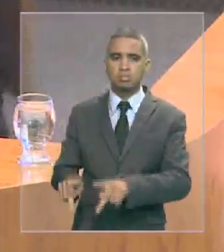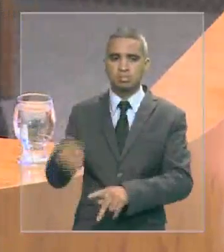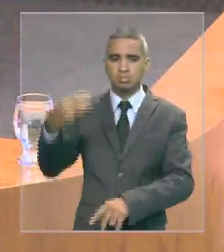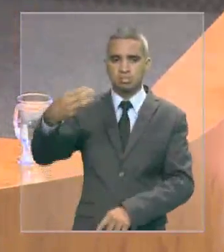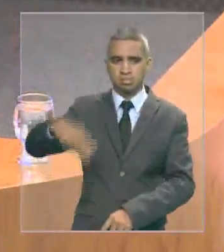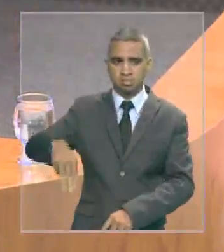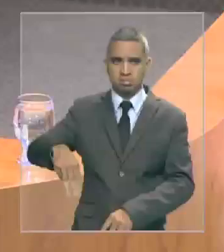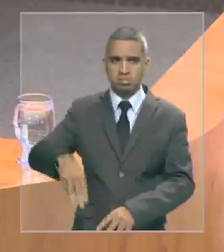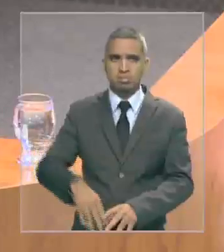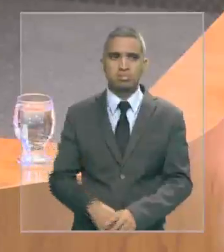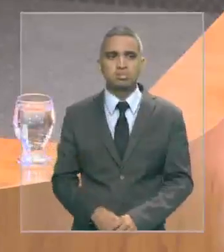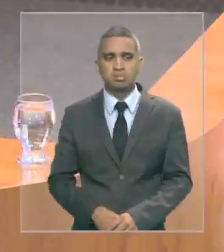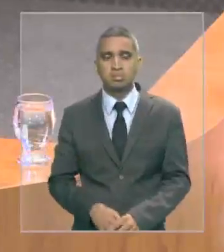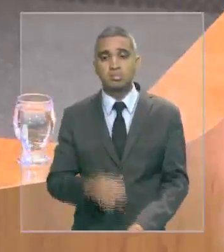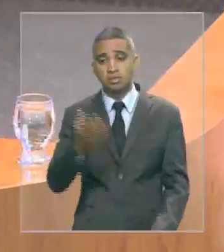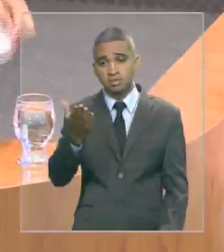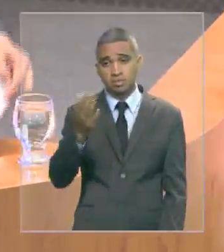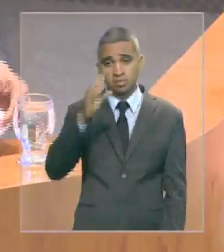Excelentíssimo senhor Edivaldo Holanda,